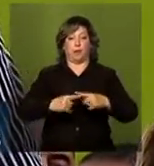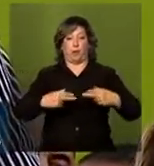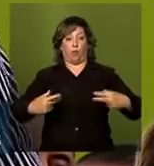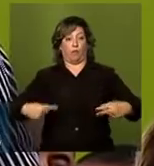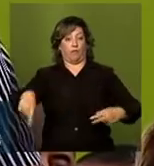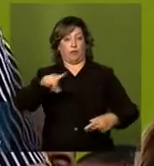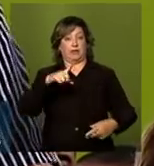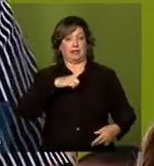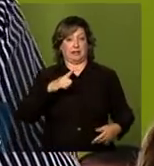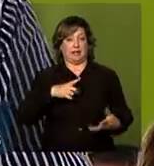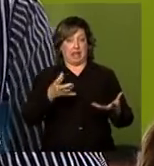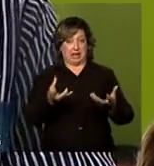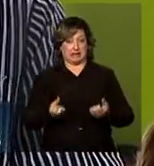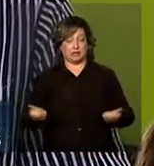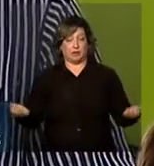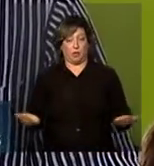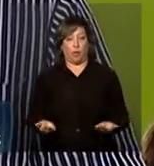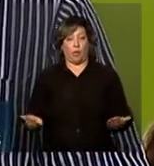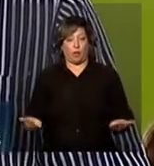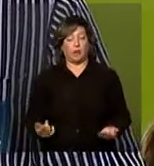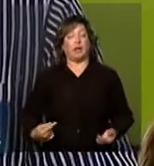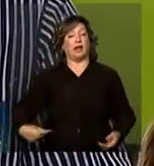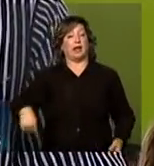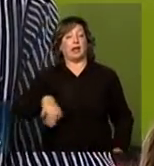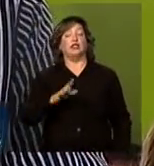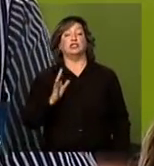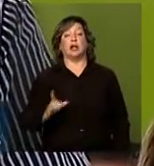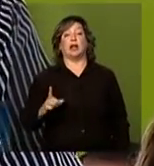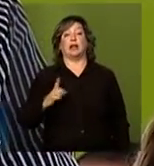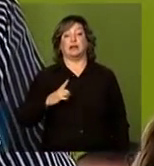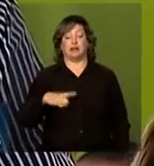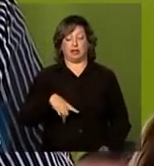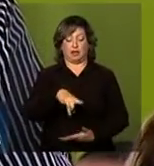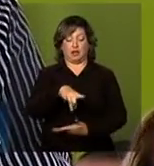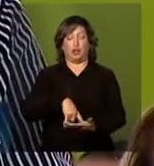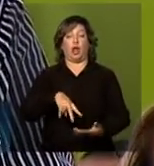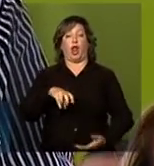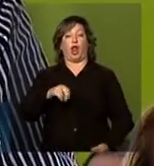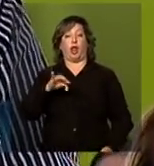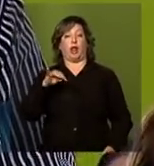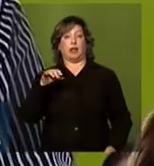estão recebendo elas já V com not